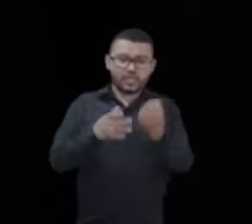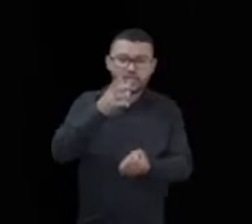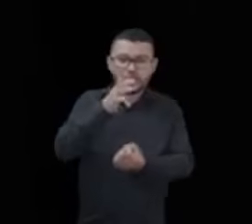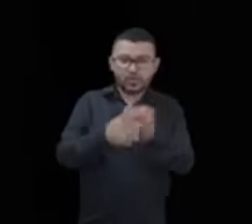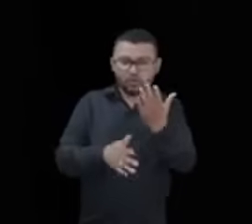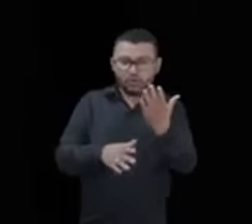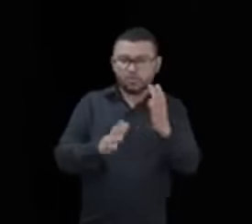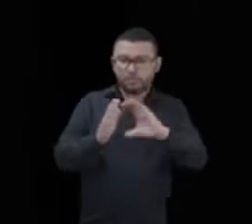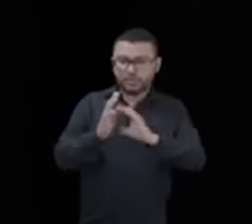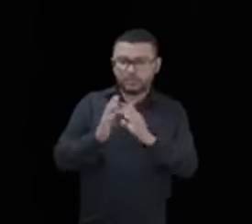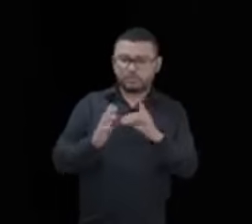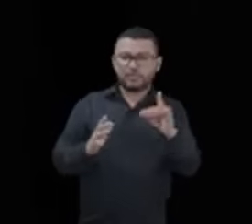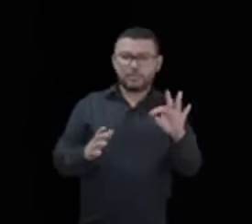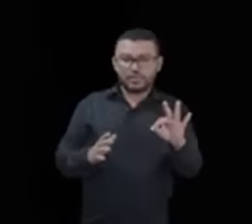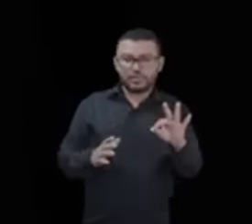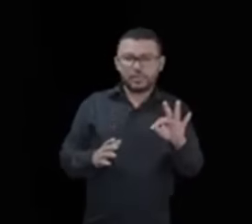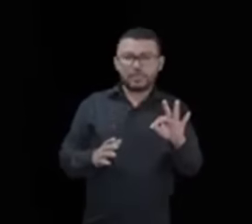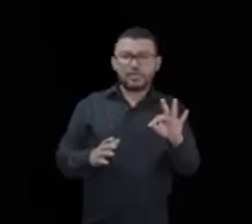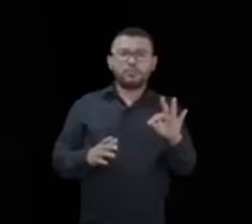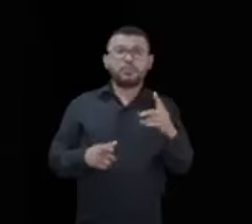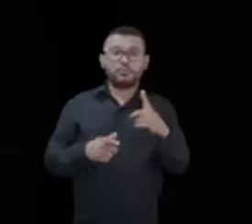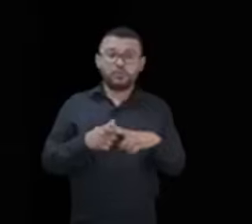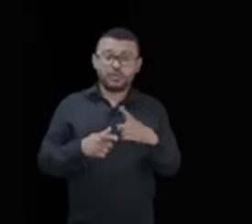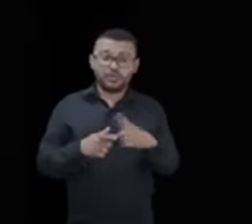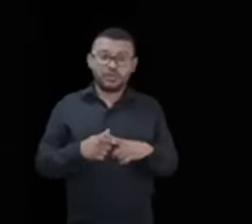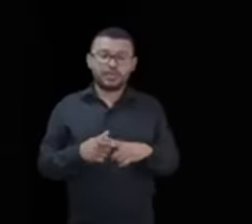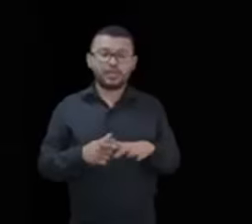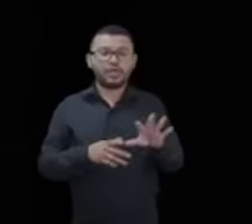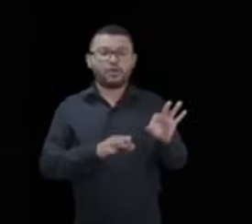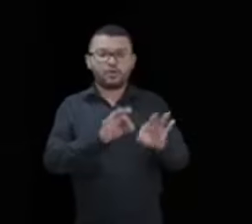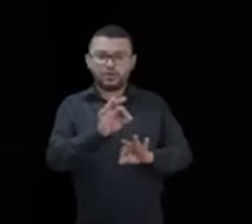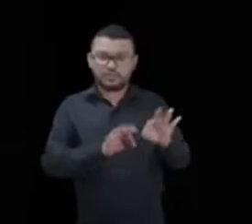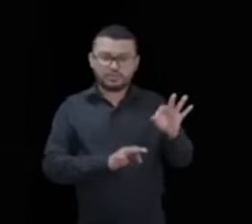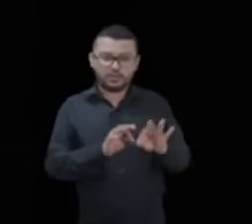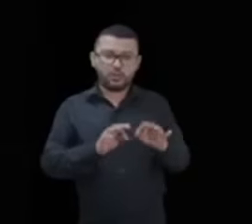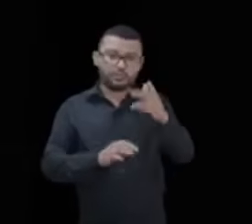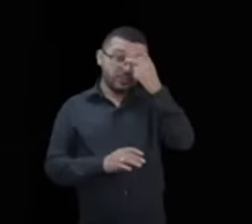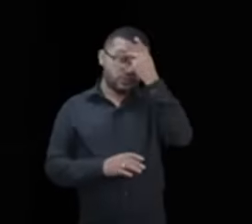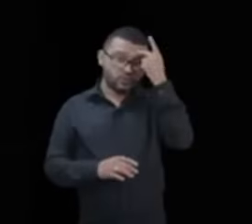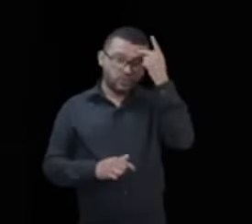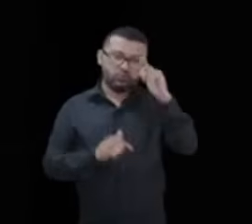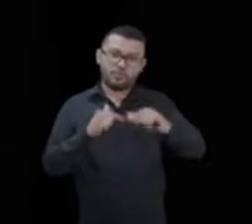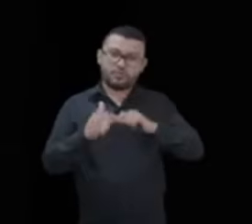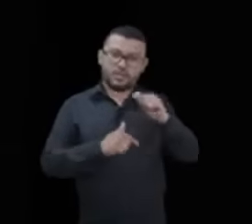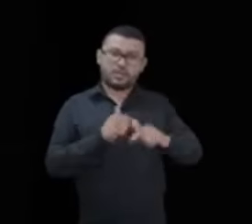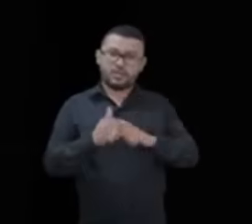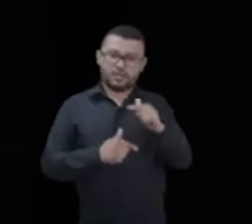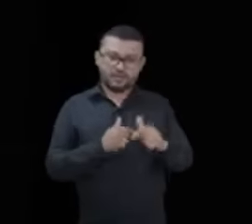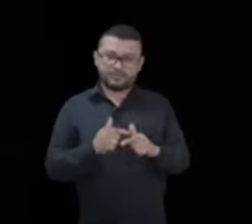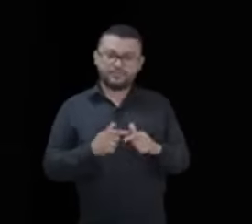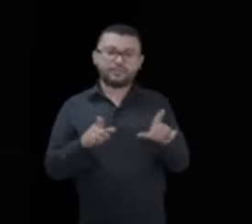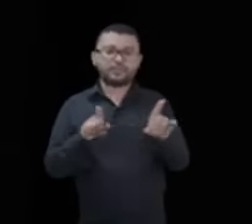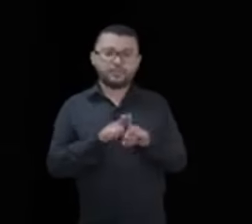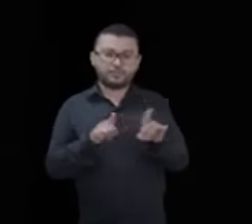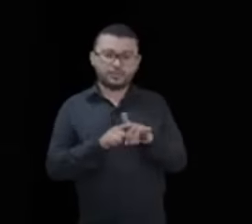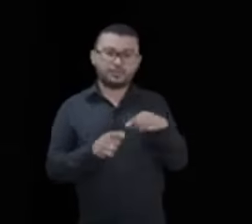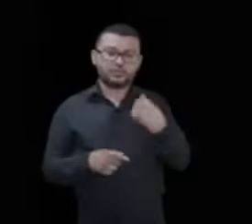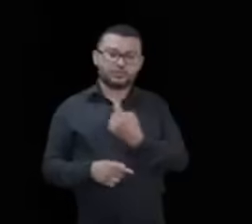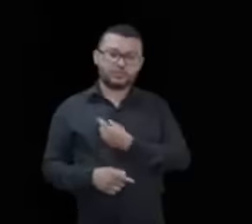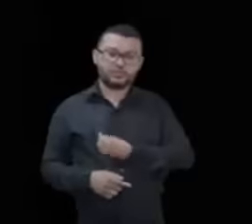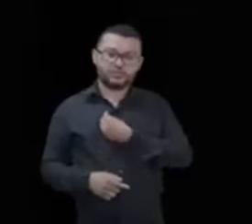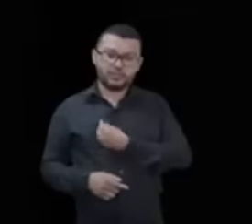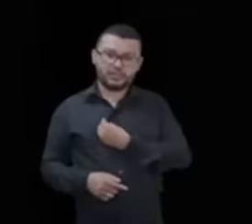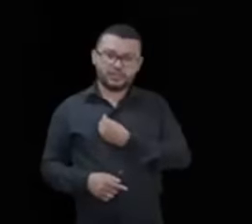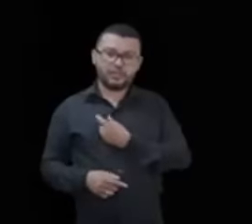existência. Nós existimos para organizar a classe trabalhadora, Nós existimos para que a